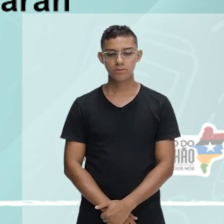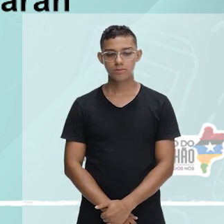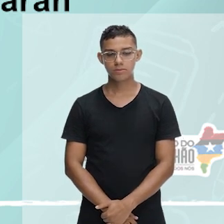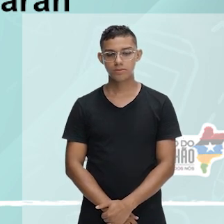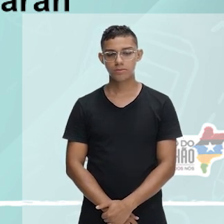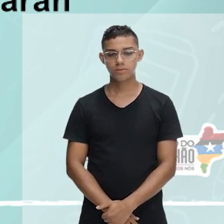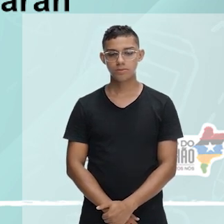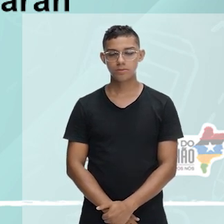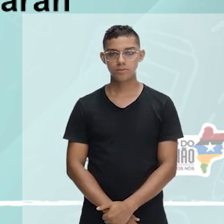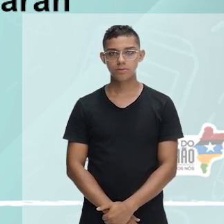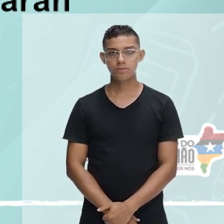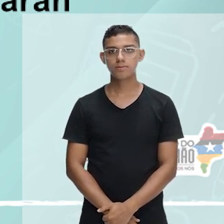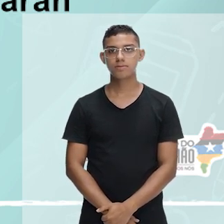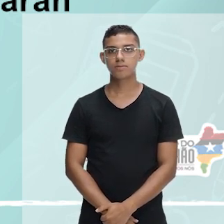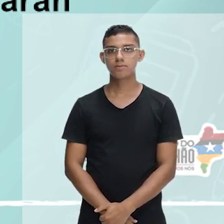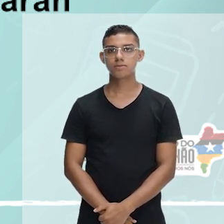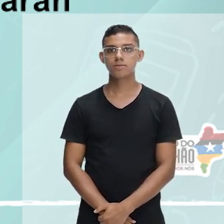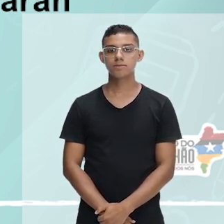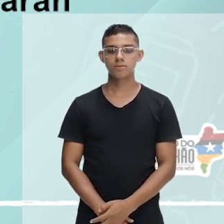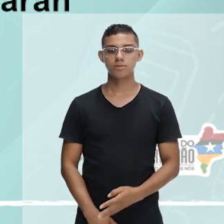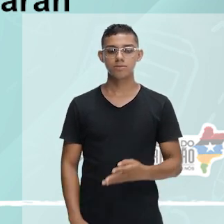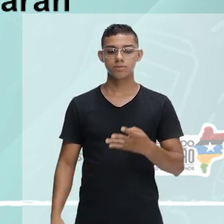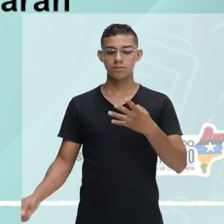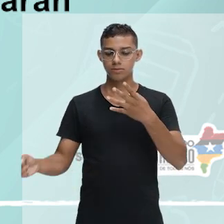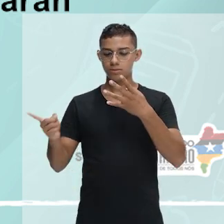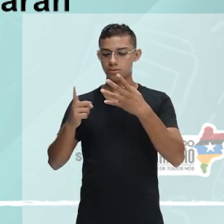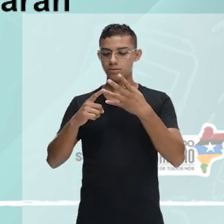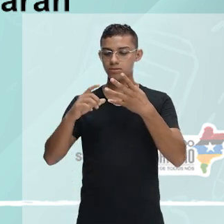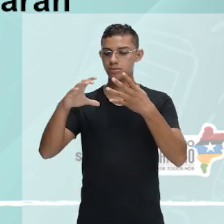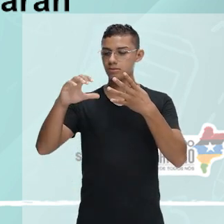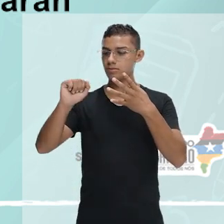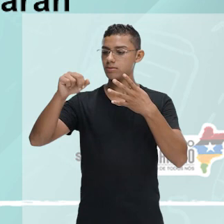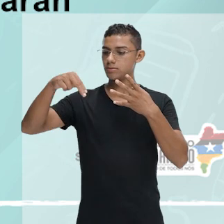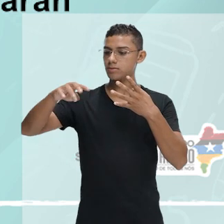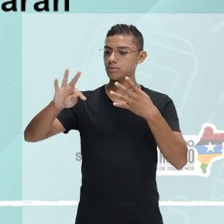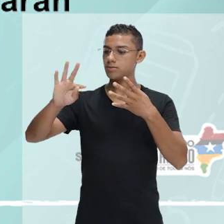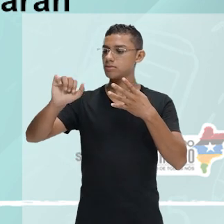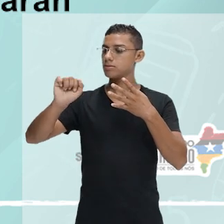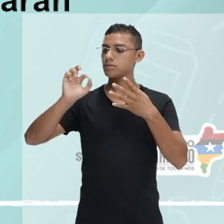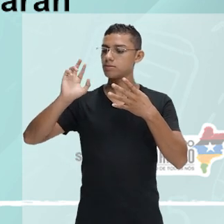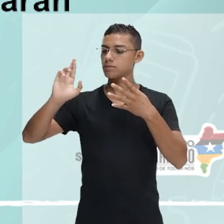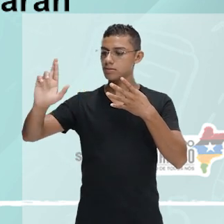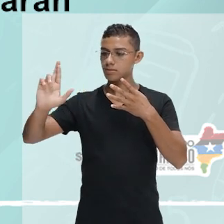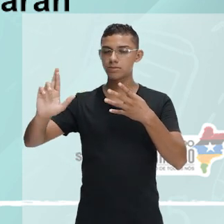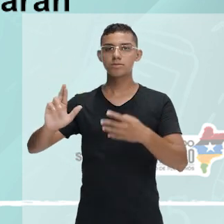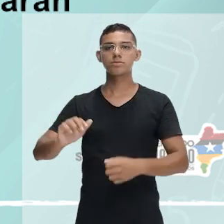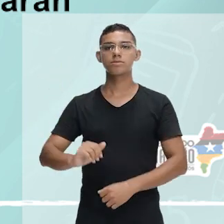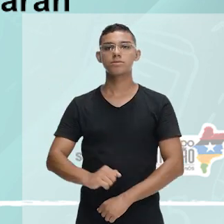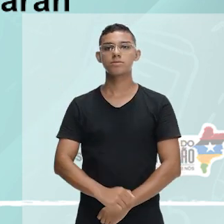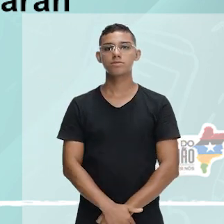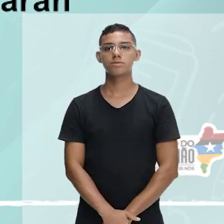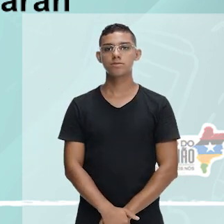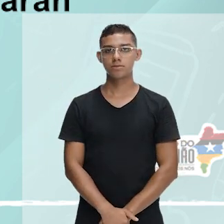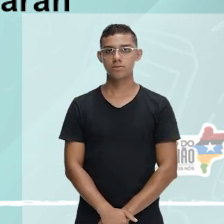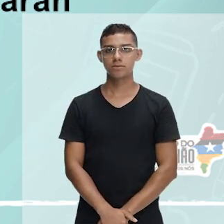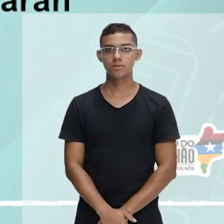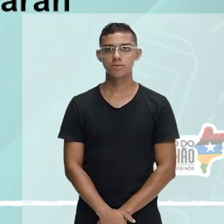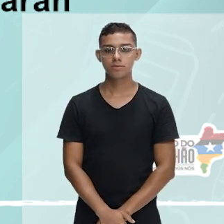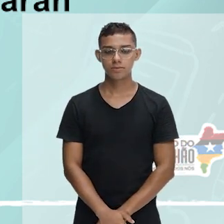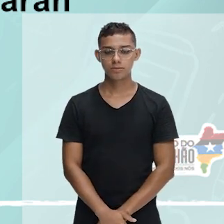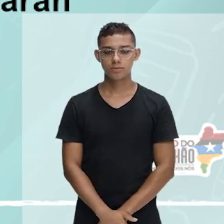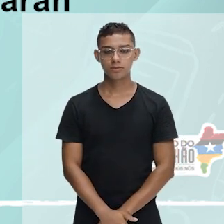e ellos, ellas, ustedes llamaran. Cantar. Vamos ver como é que fica.